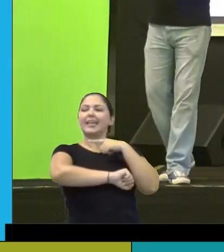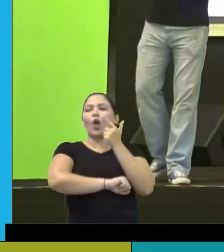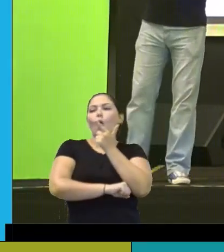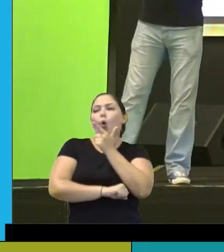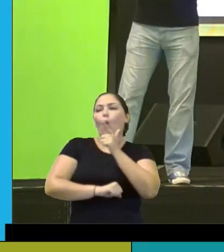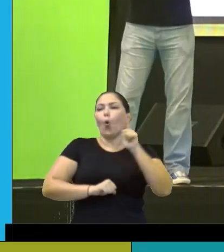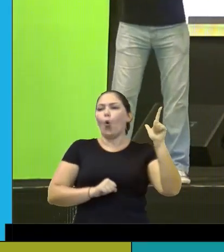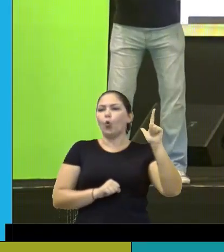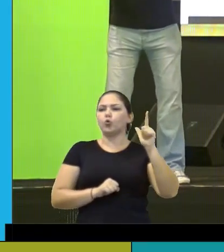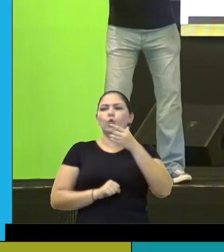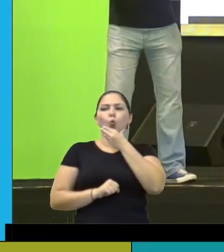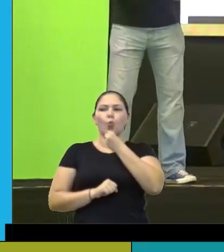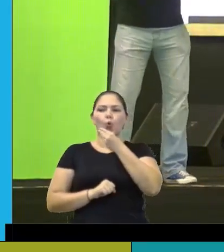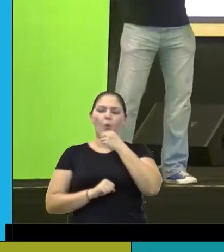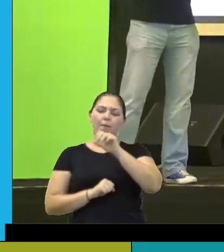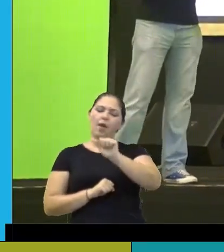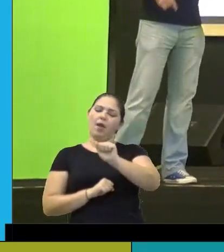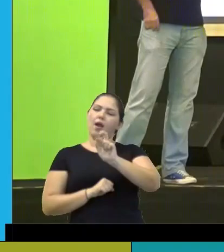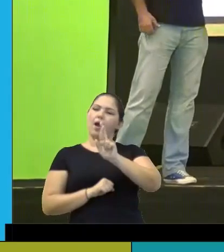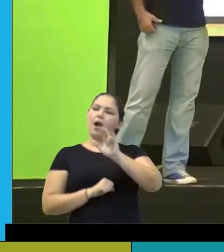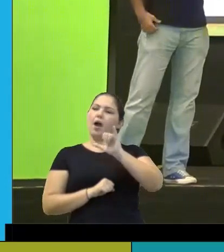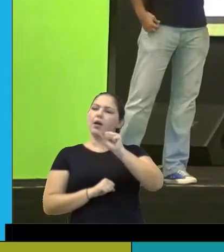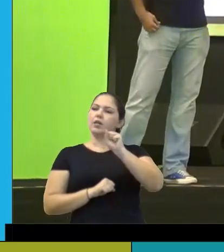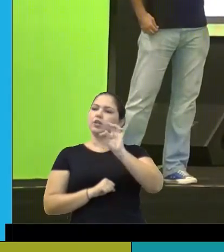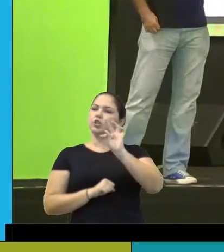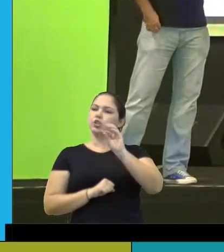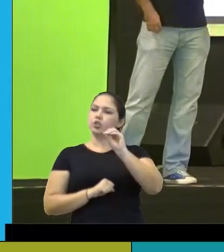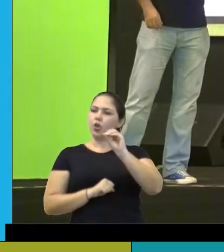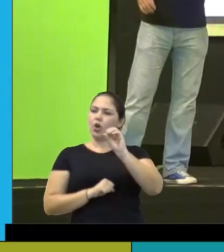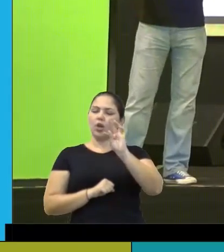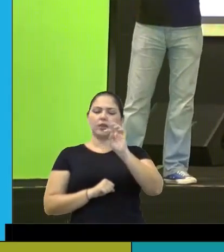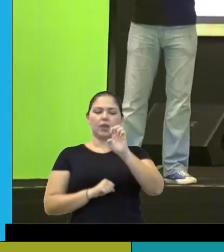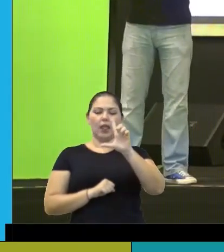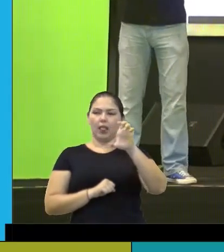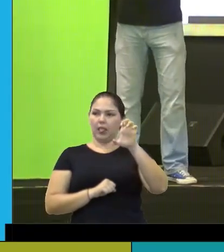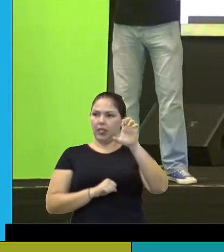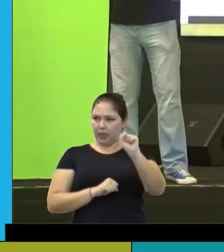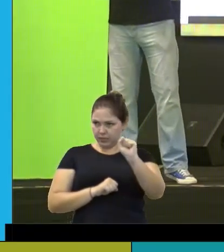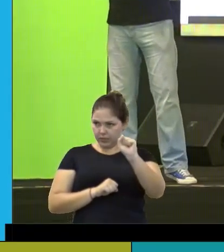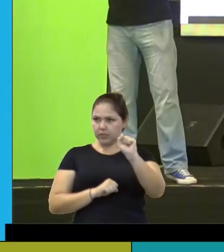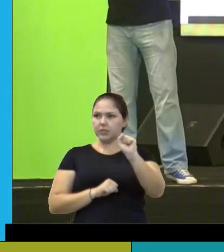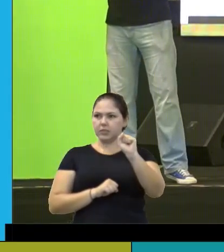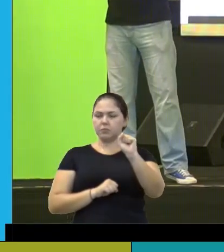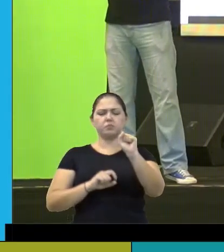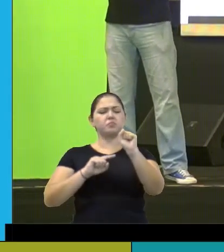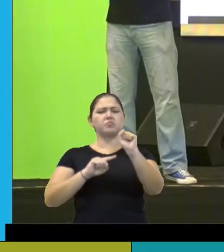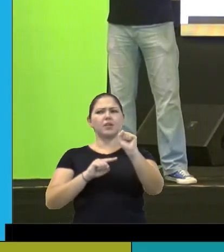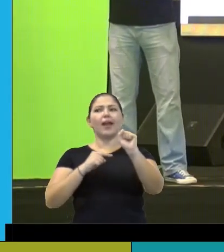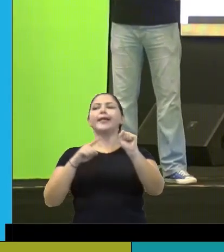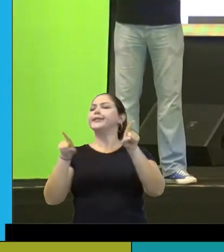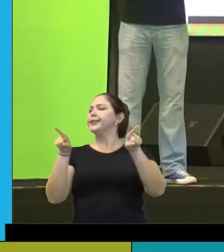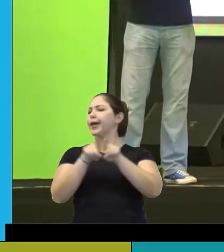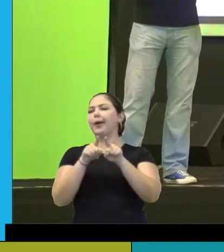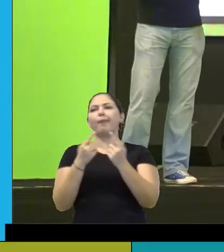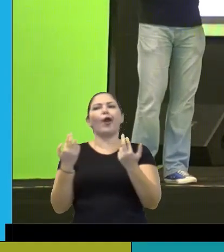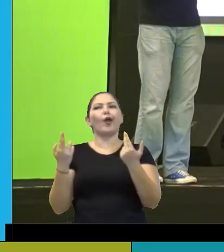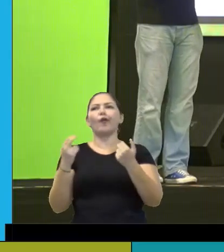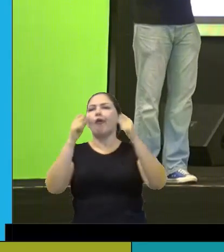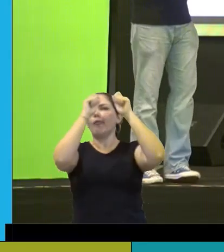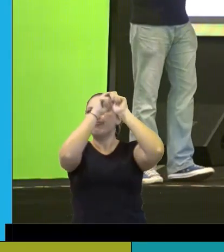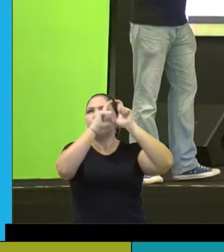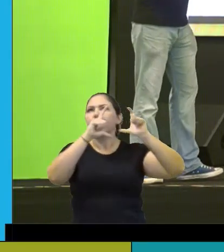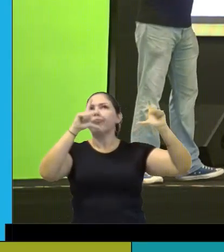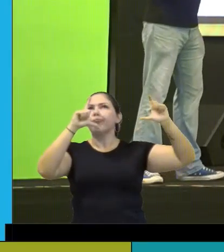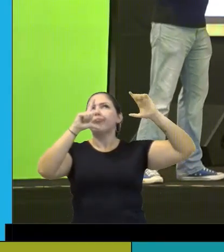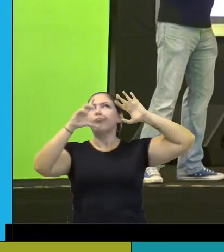que Aristóteles também é um pensador utópico. Sobretudo quando Aristóteles ele considera, por exemplo, que